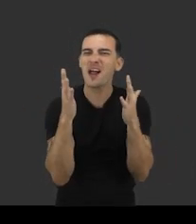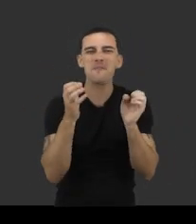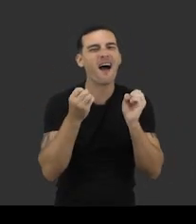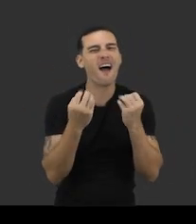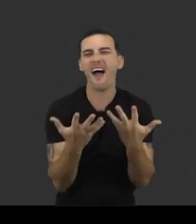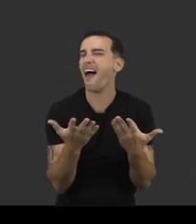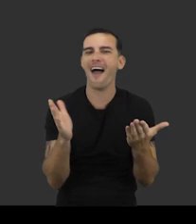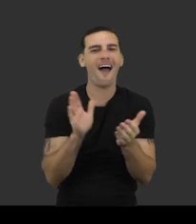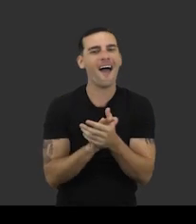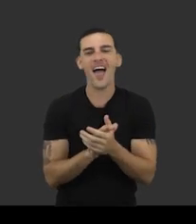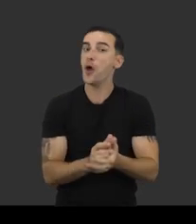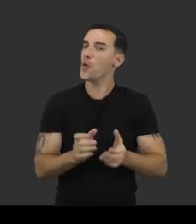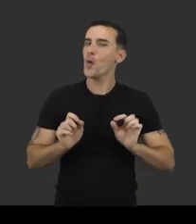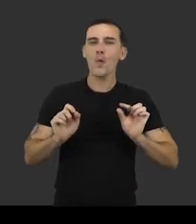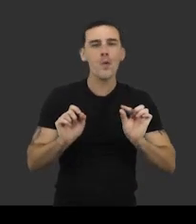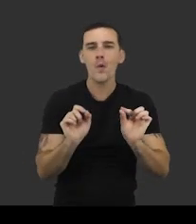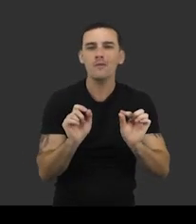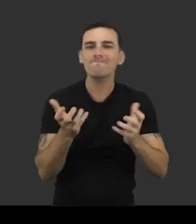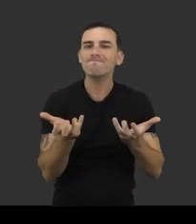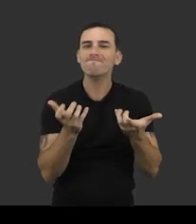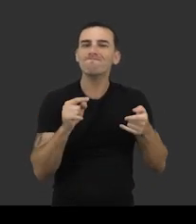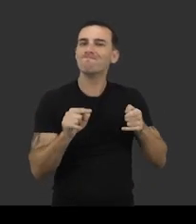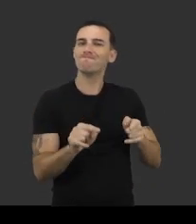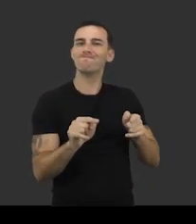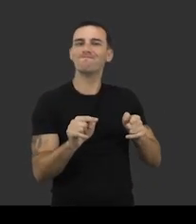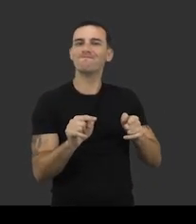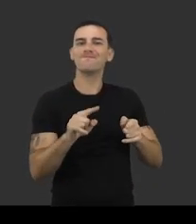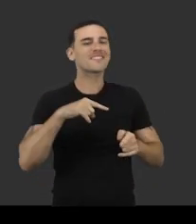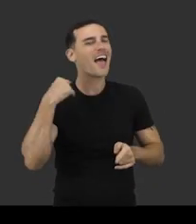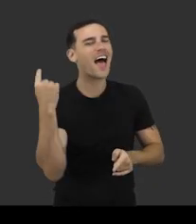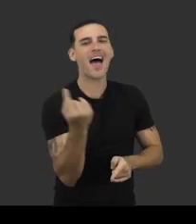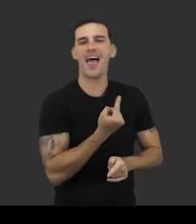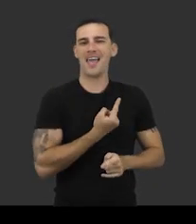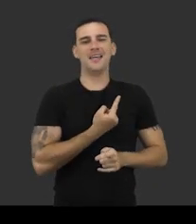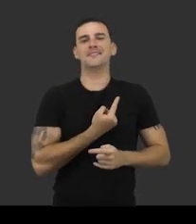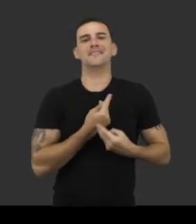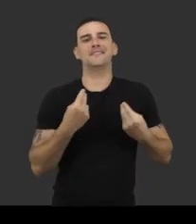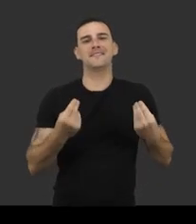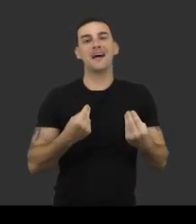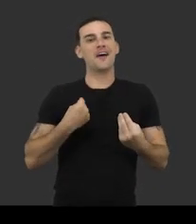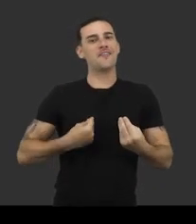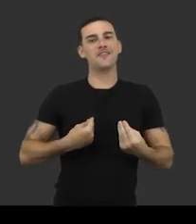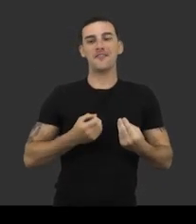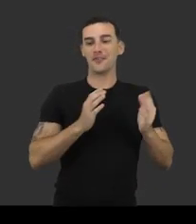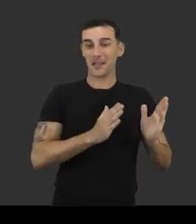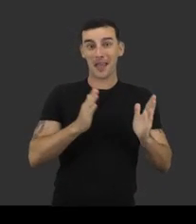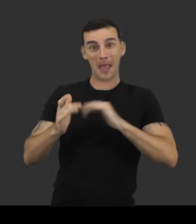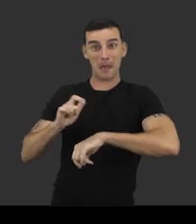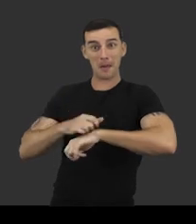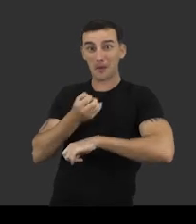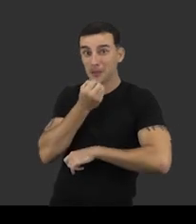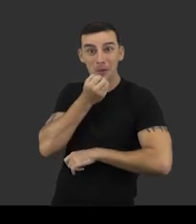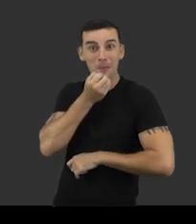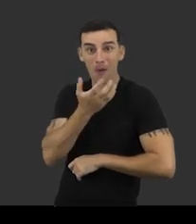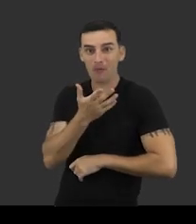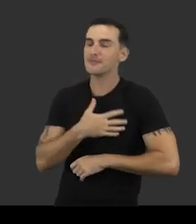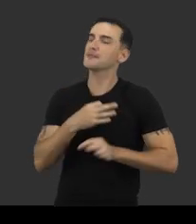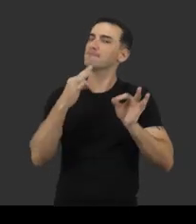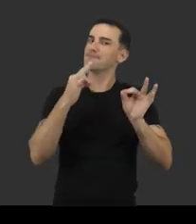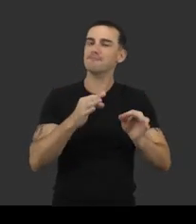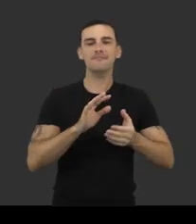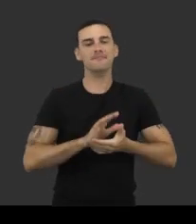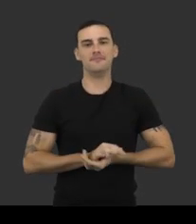sabe? Eu quero que todos nós possamos viver a parte boa. Poxa, com